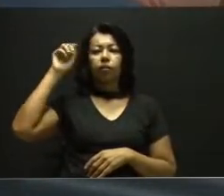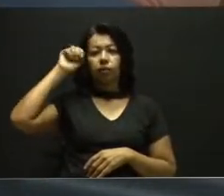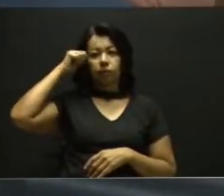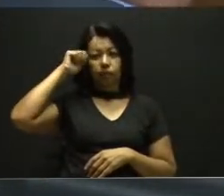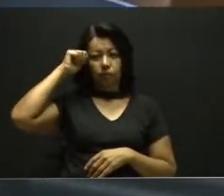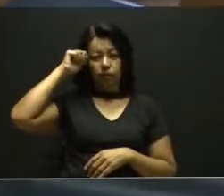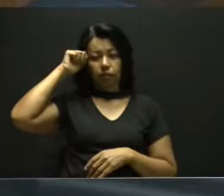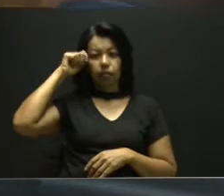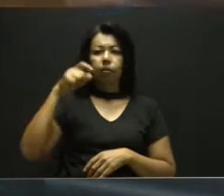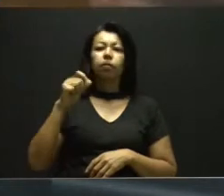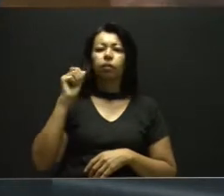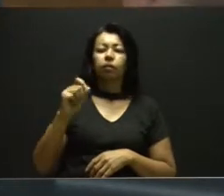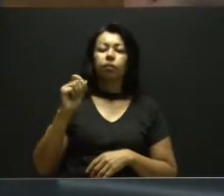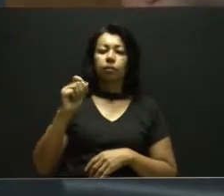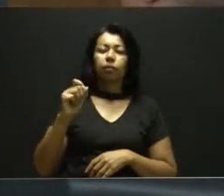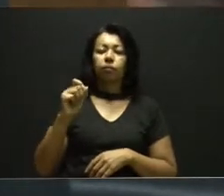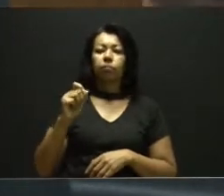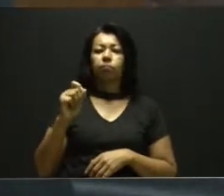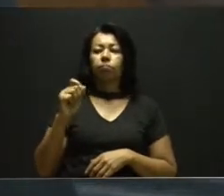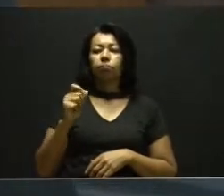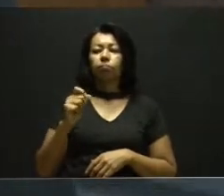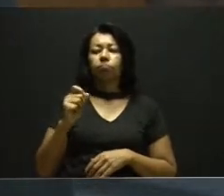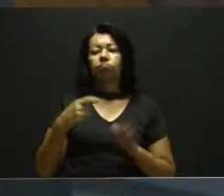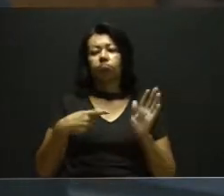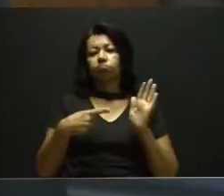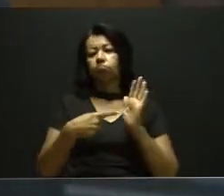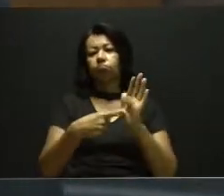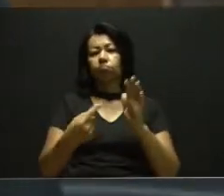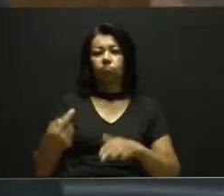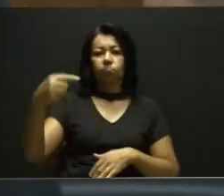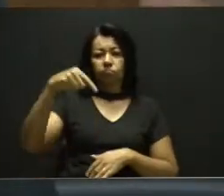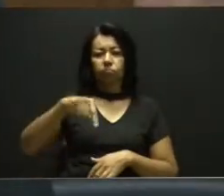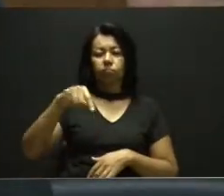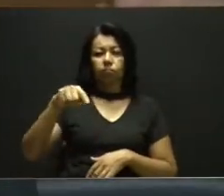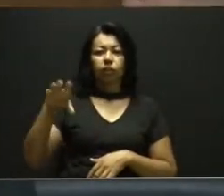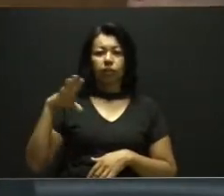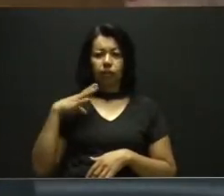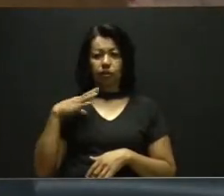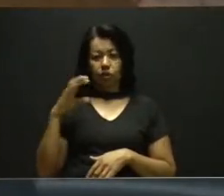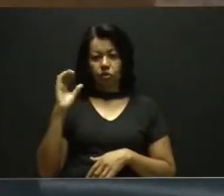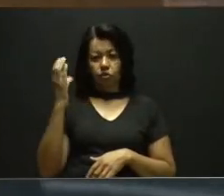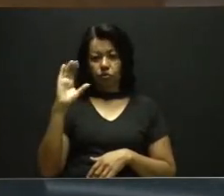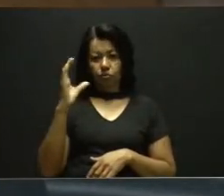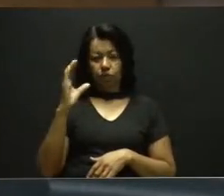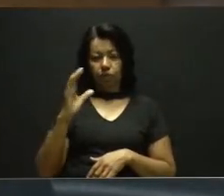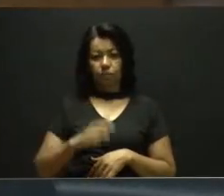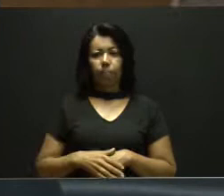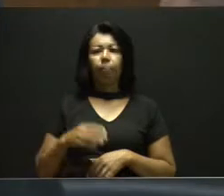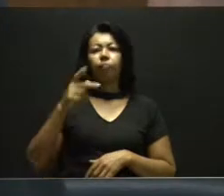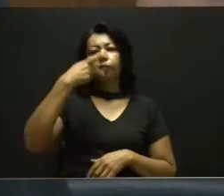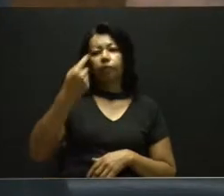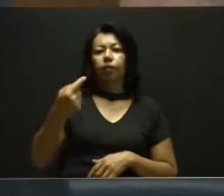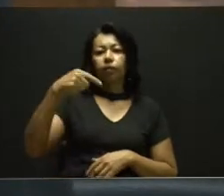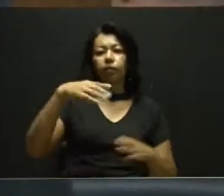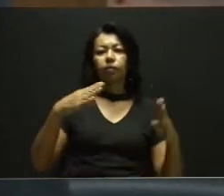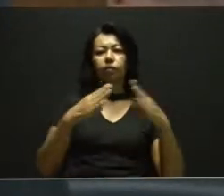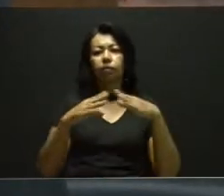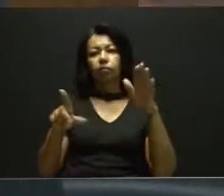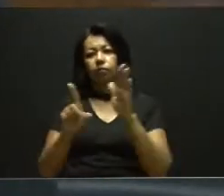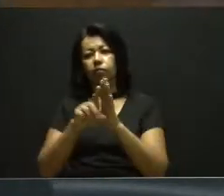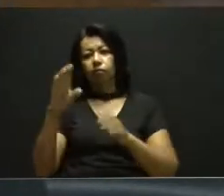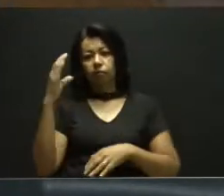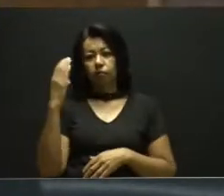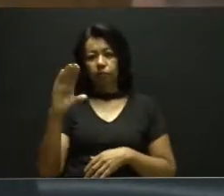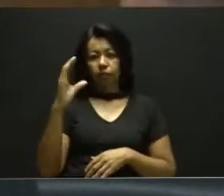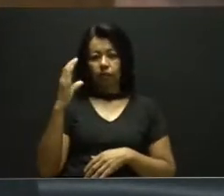que se destacaram na cidade de cubatão volto a repetir nós estamos falando ao vivo do plenário da câmara municipal de